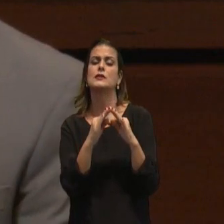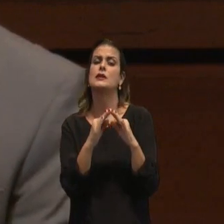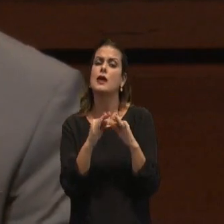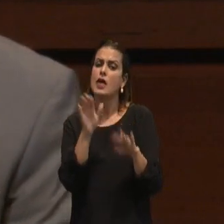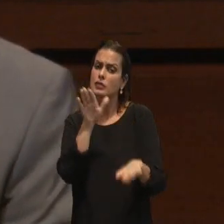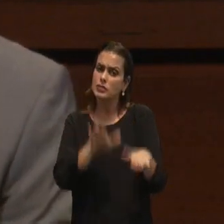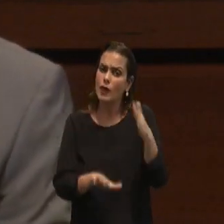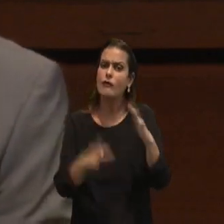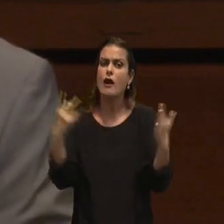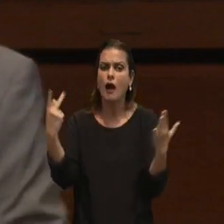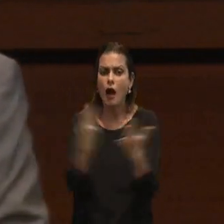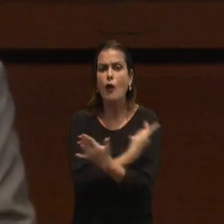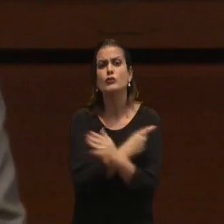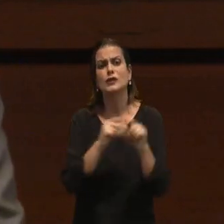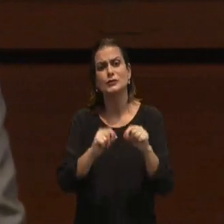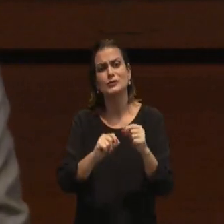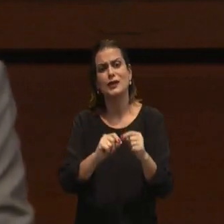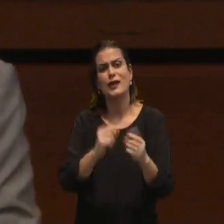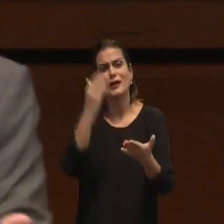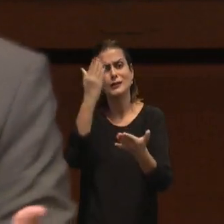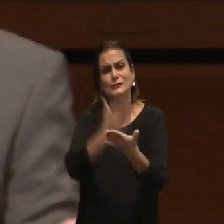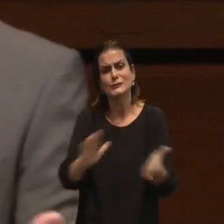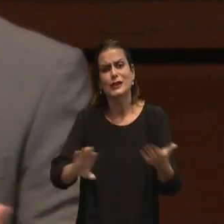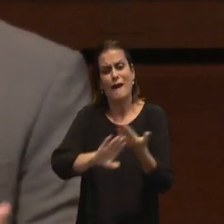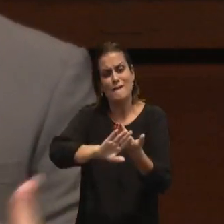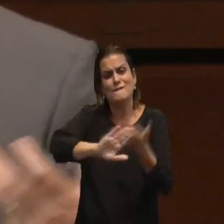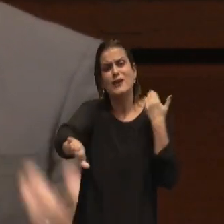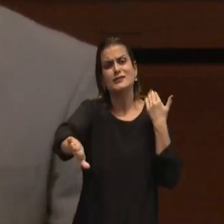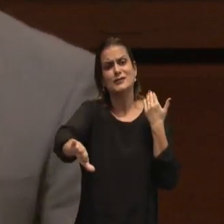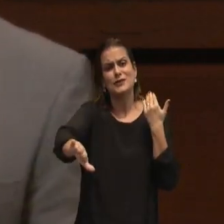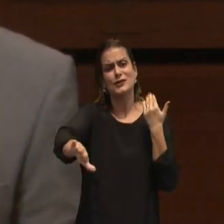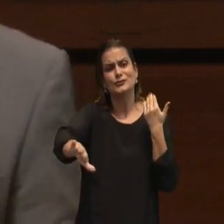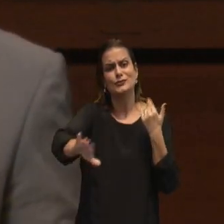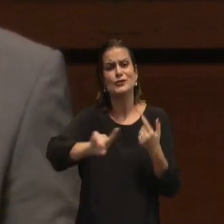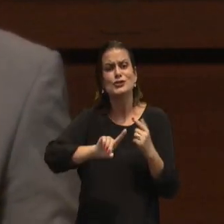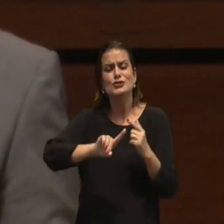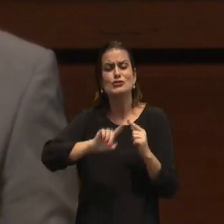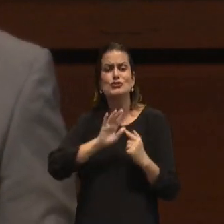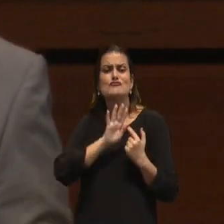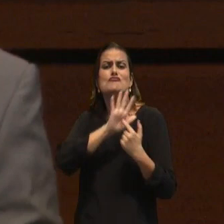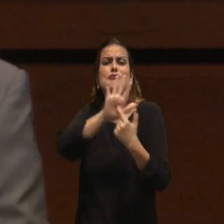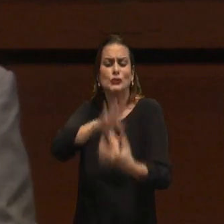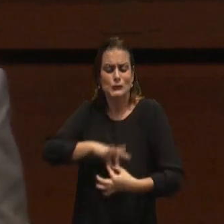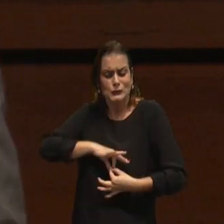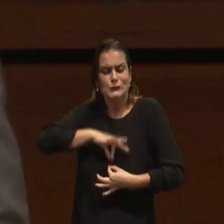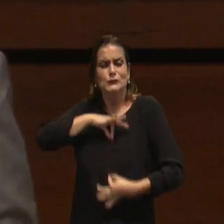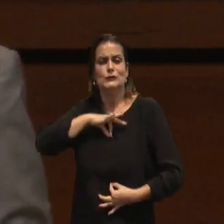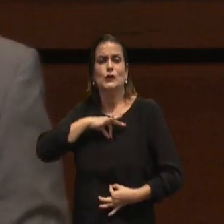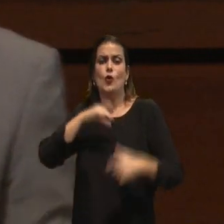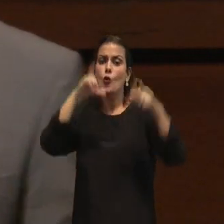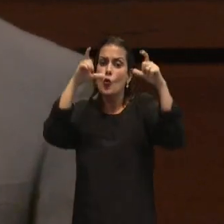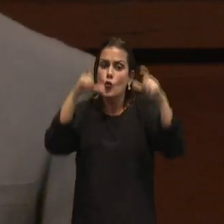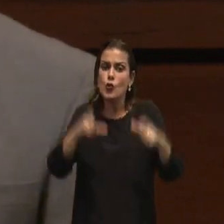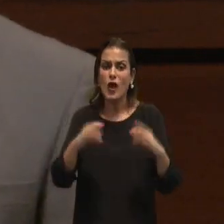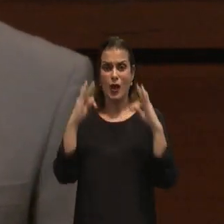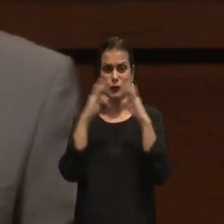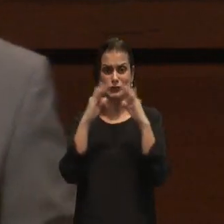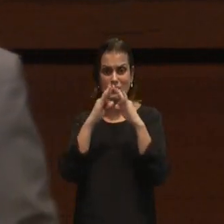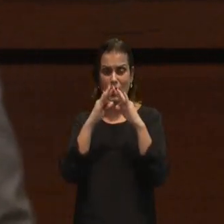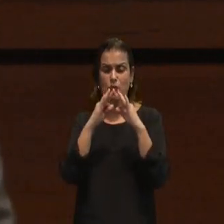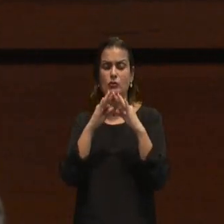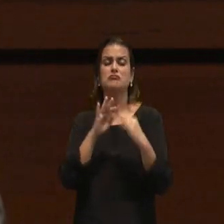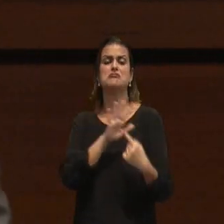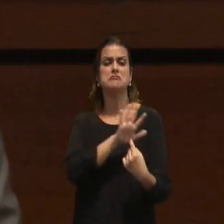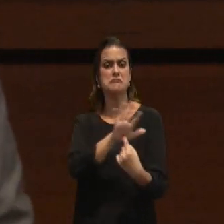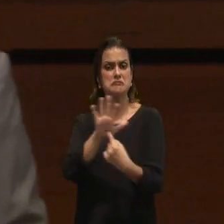provocar uma ruptura neste símbolo desta espiritualidade. O local do culto, ele é símbolo de